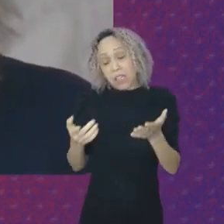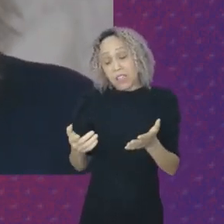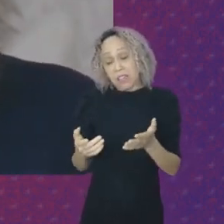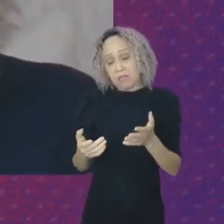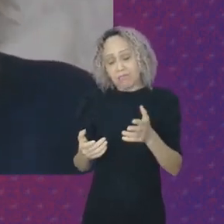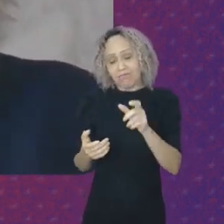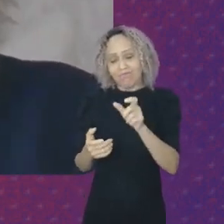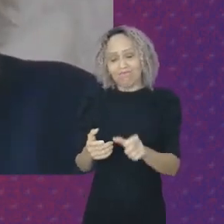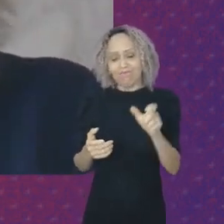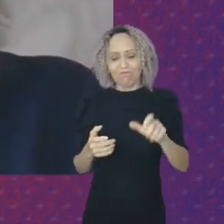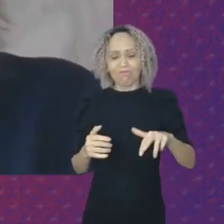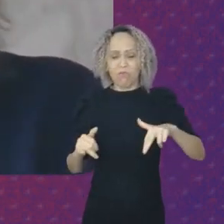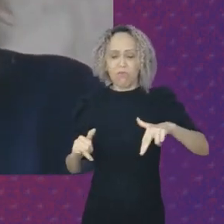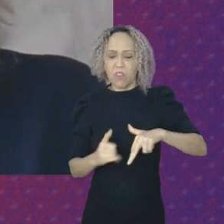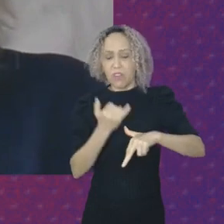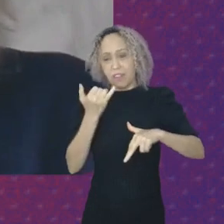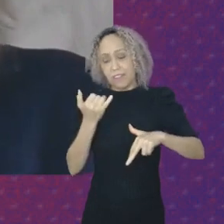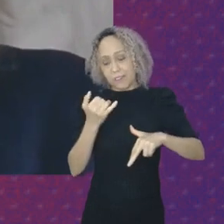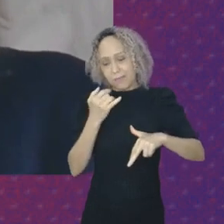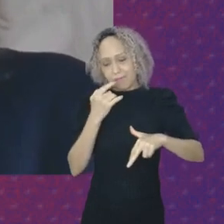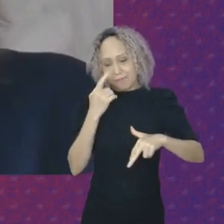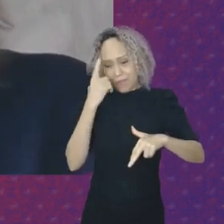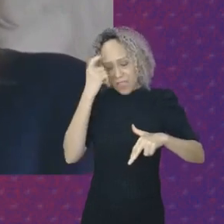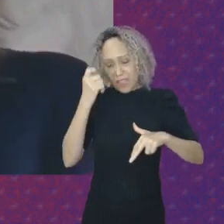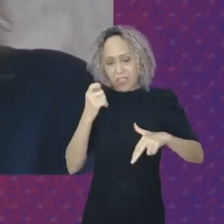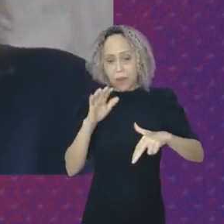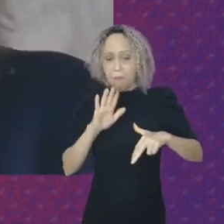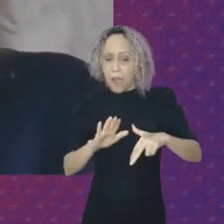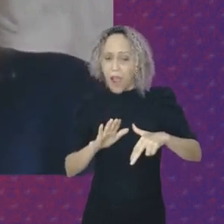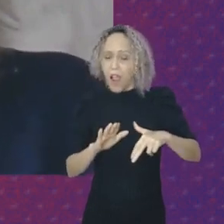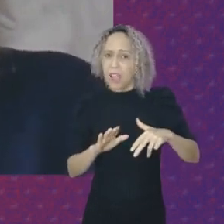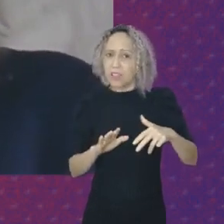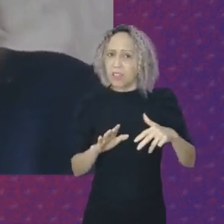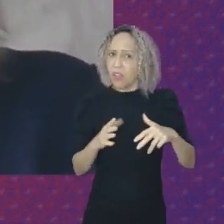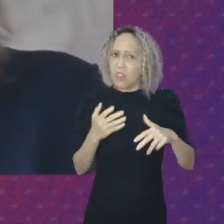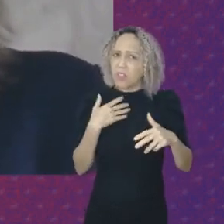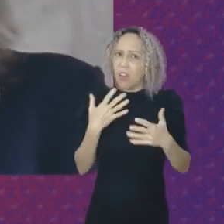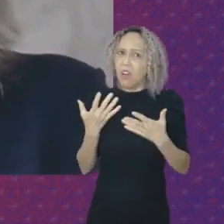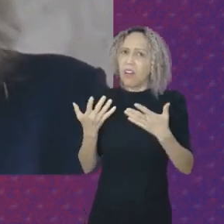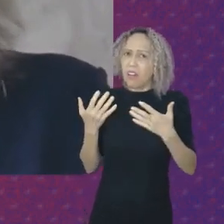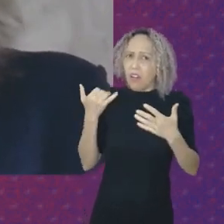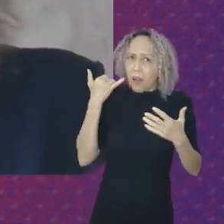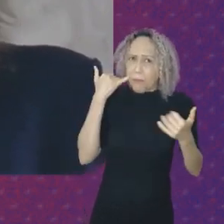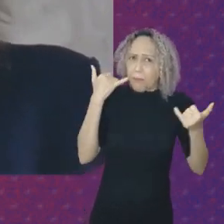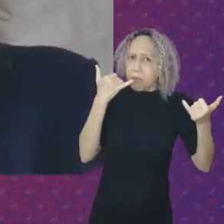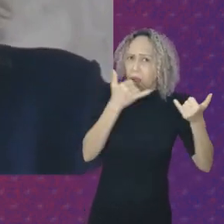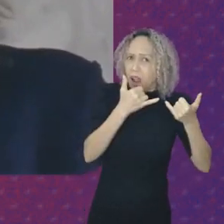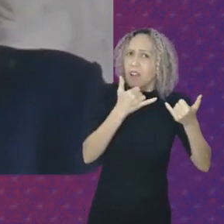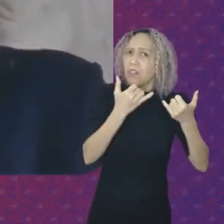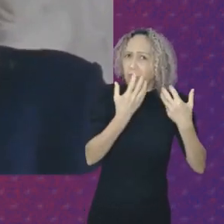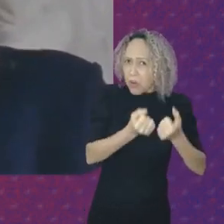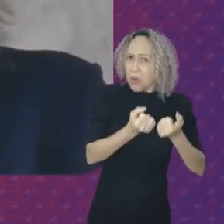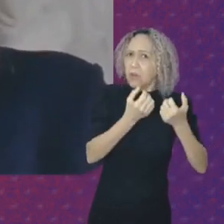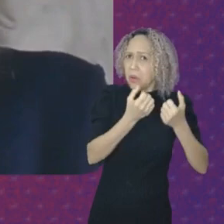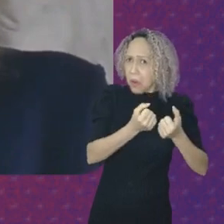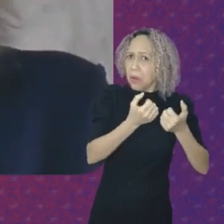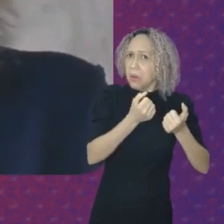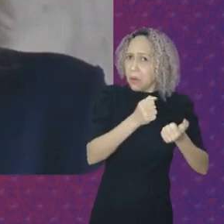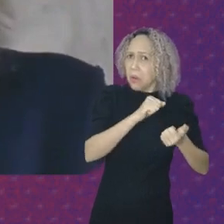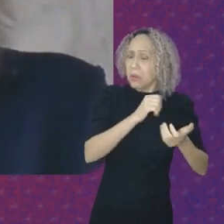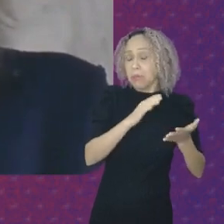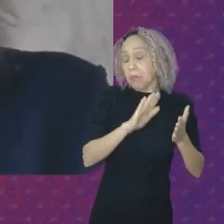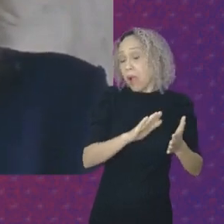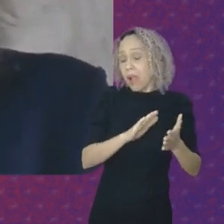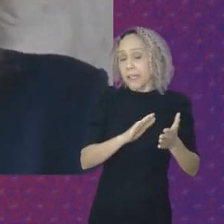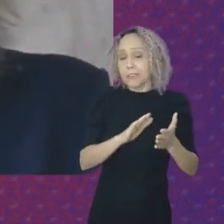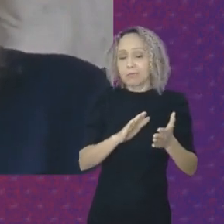mas sem o acompanhamento e o monitoramento dessas queixas. A partir da nova gestão do Ministério das